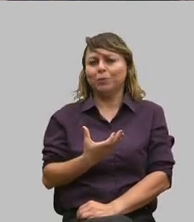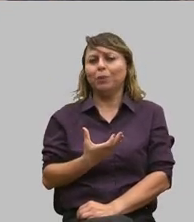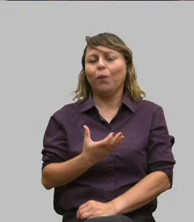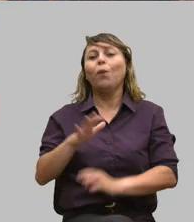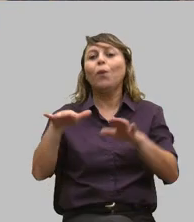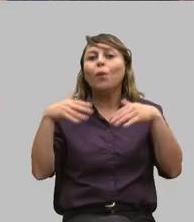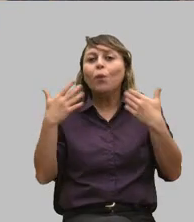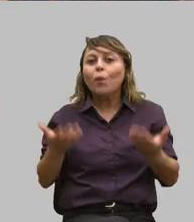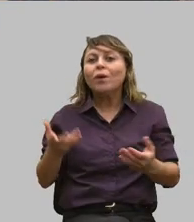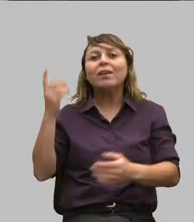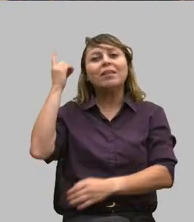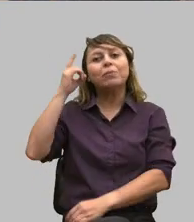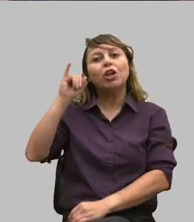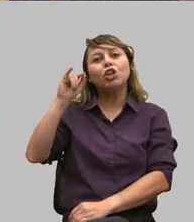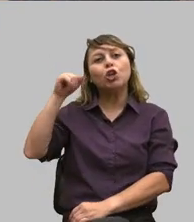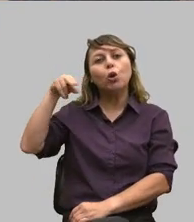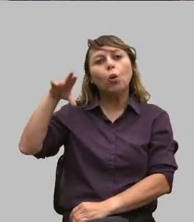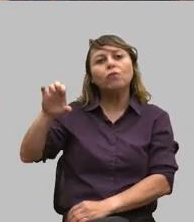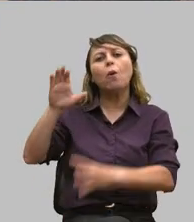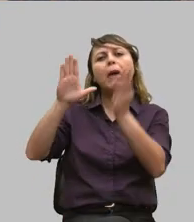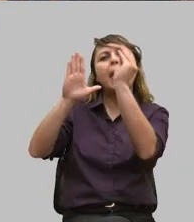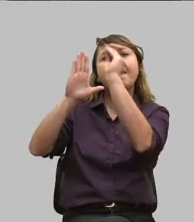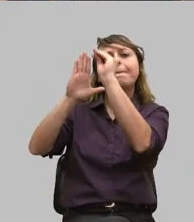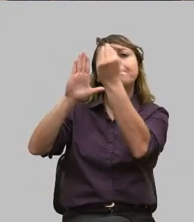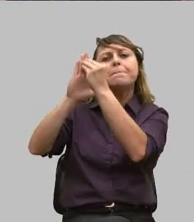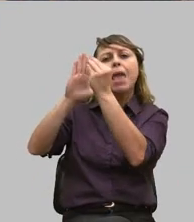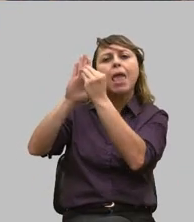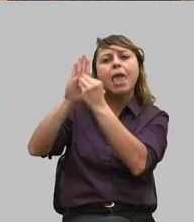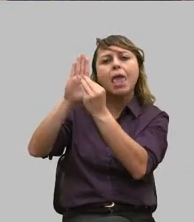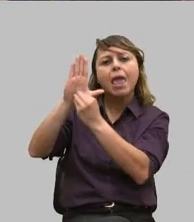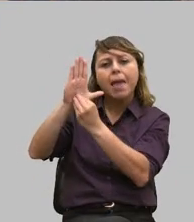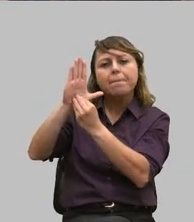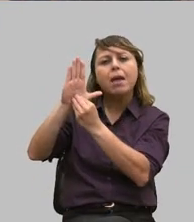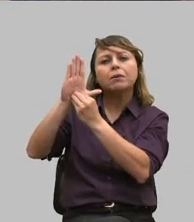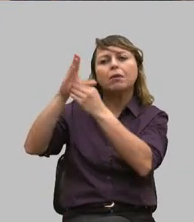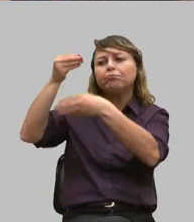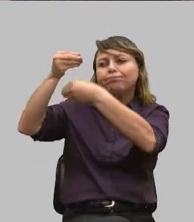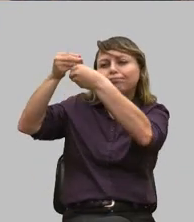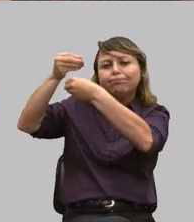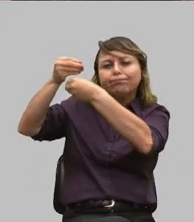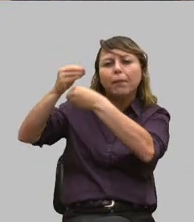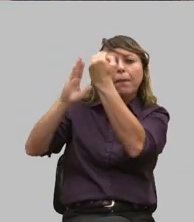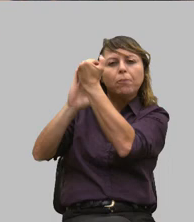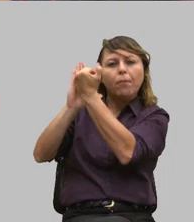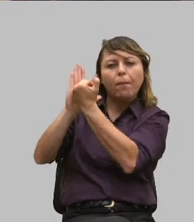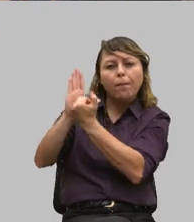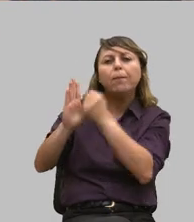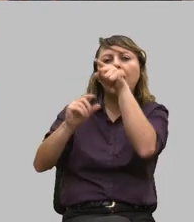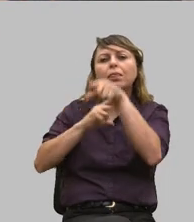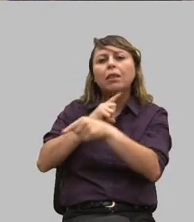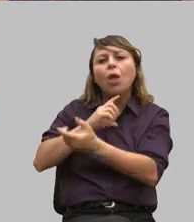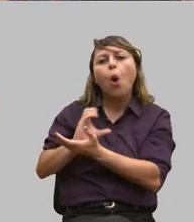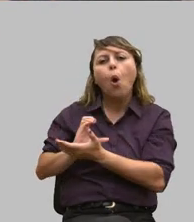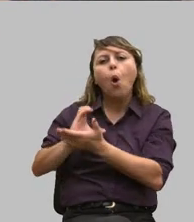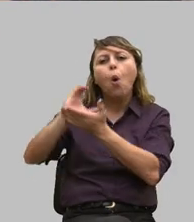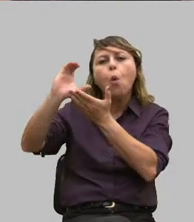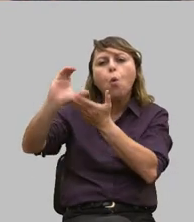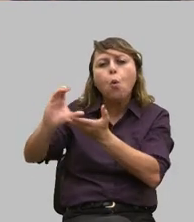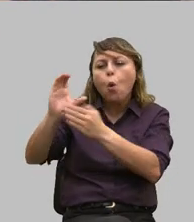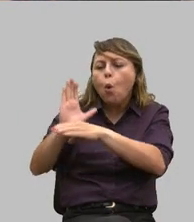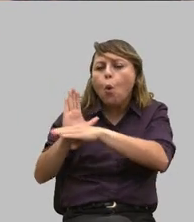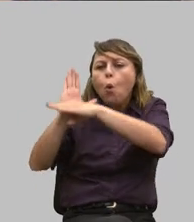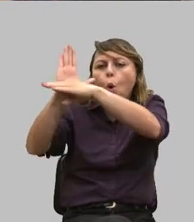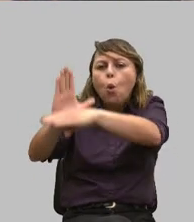fala vou pôr emendas nesse projeto pra gente é ótimo porque a gente sabe que este recurso de emenda ela vai ser bem